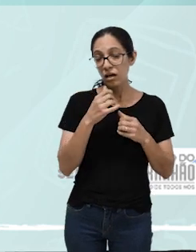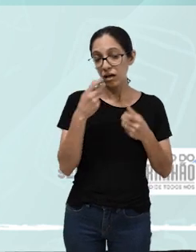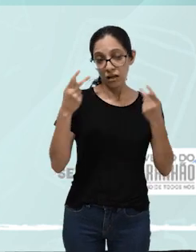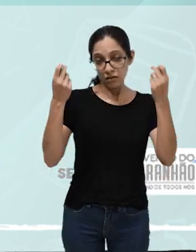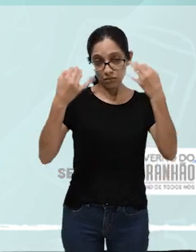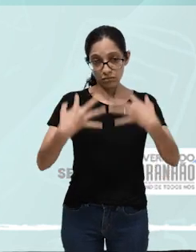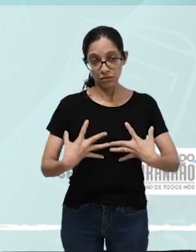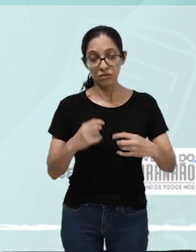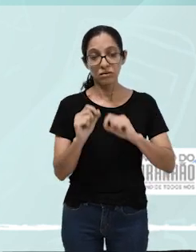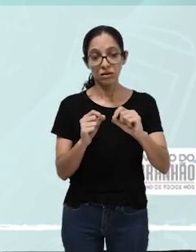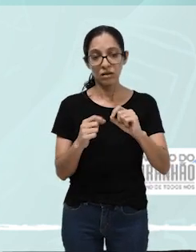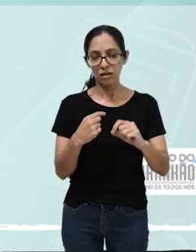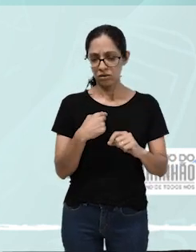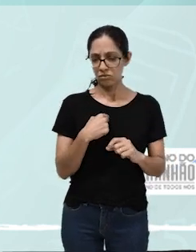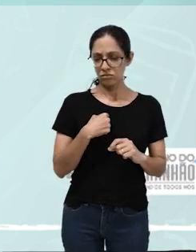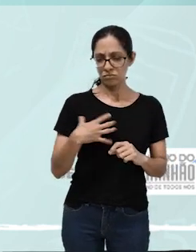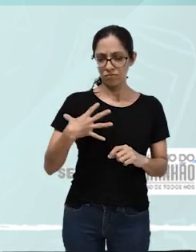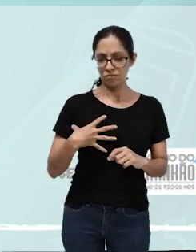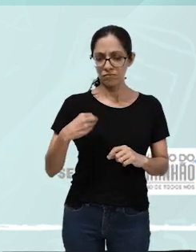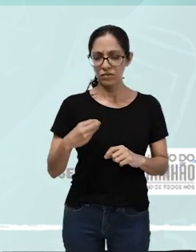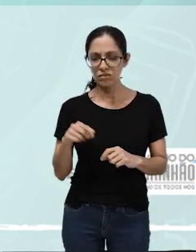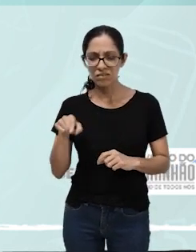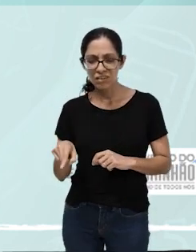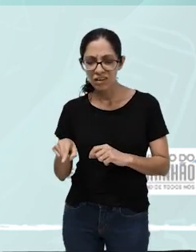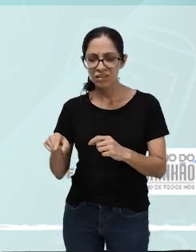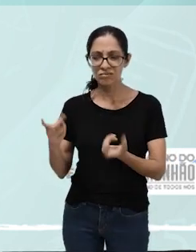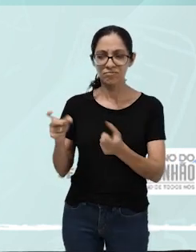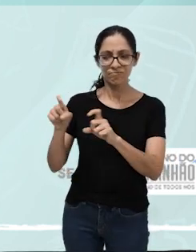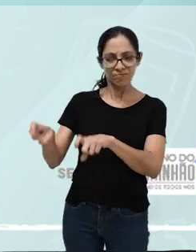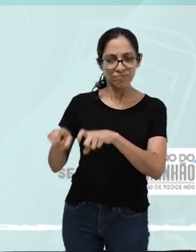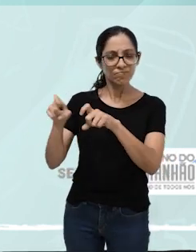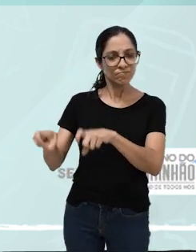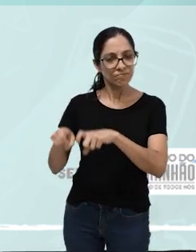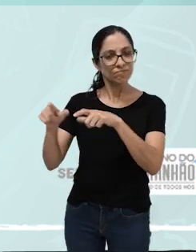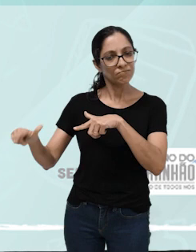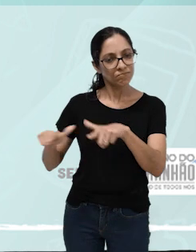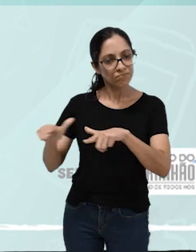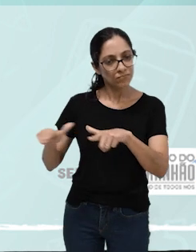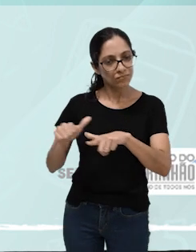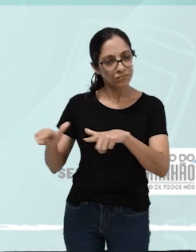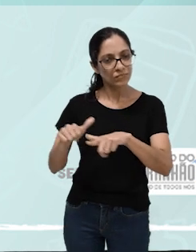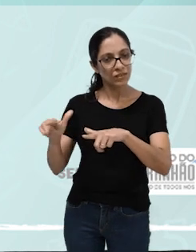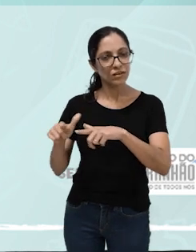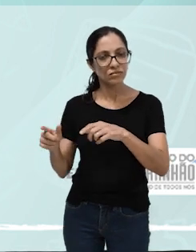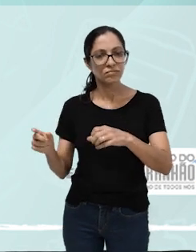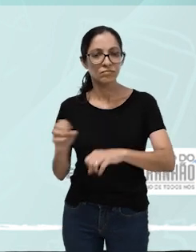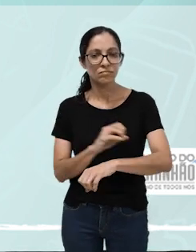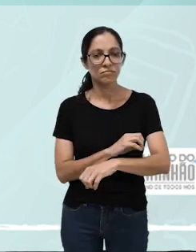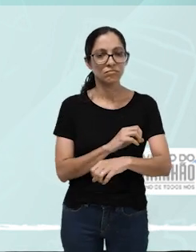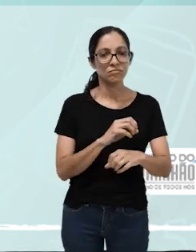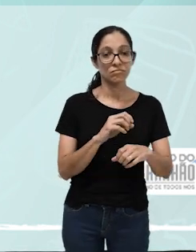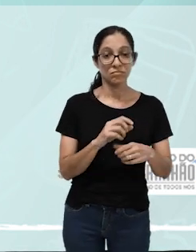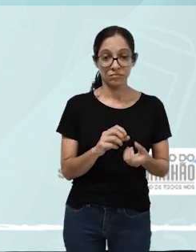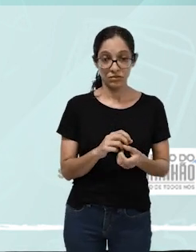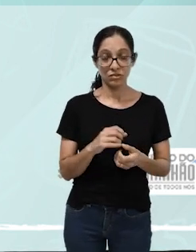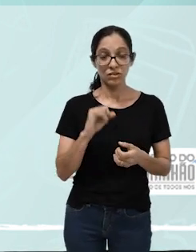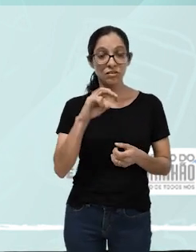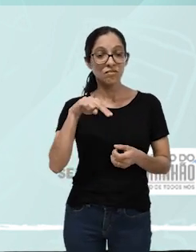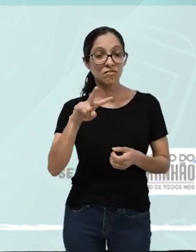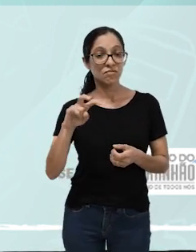cantou da Mão Grossa trabalho na roça de inverno e de estilo